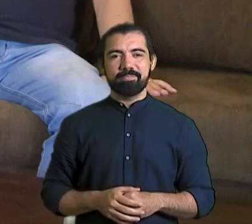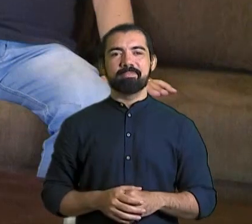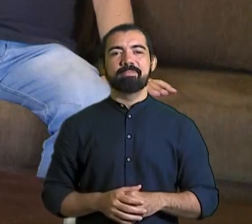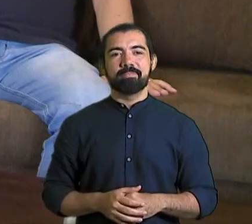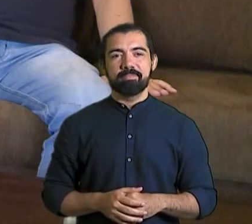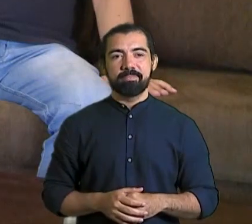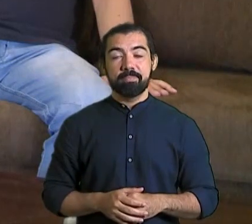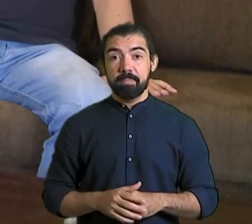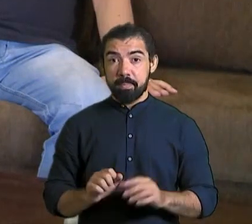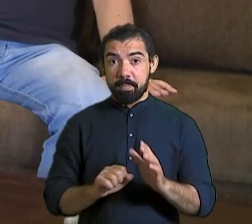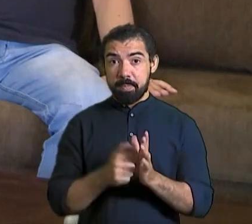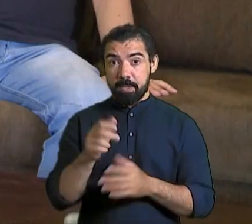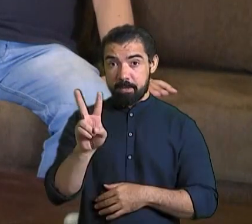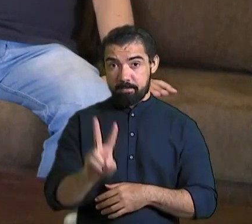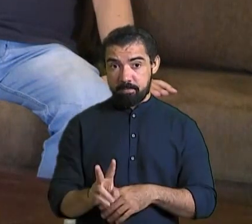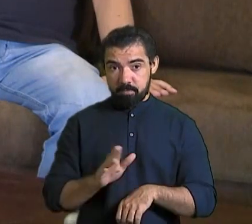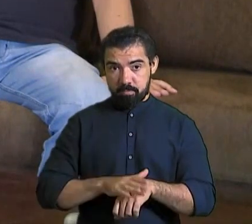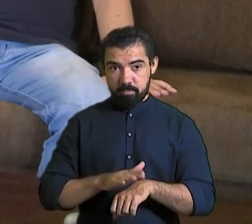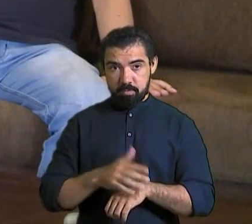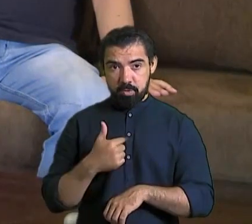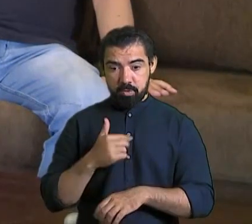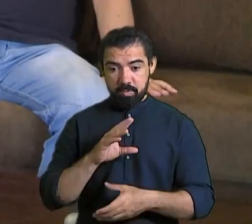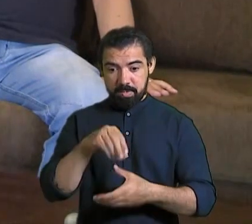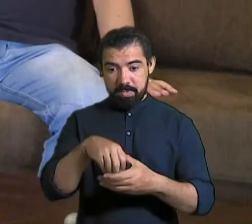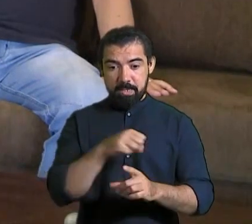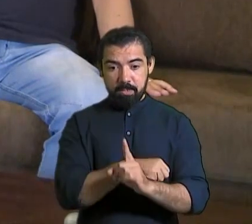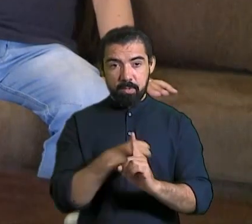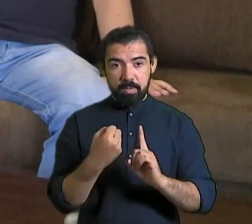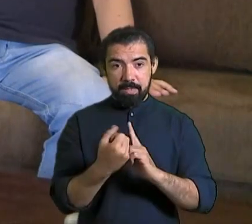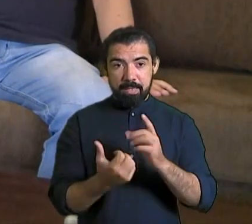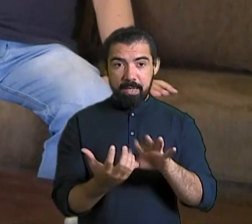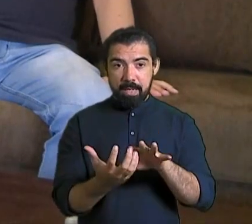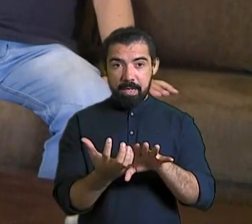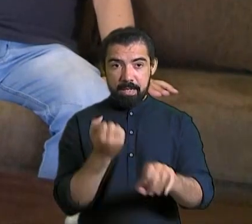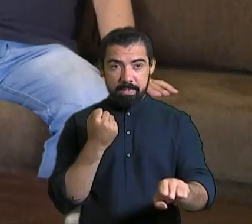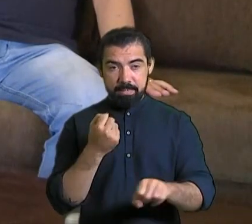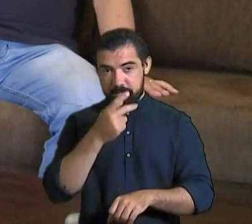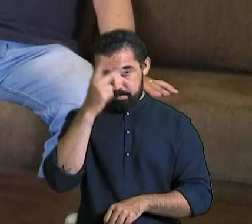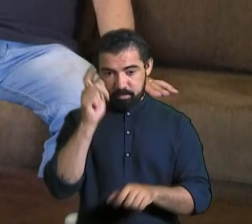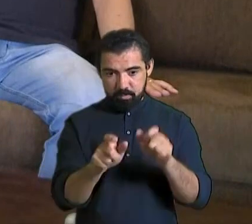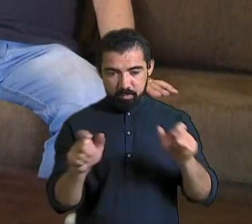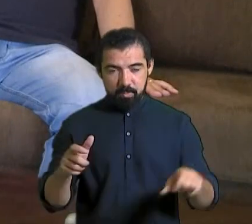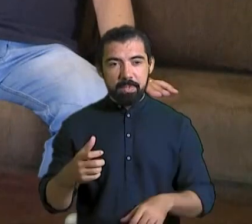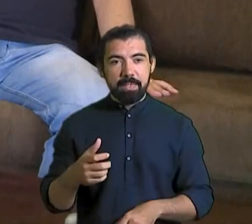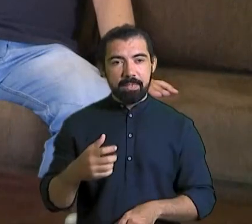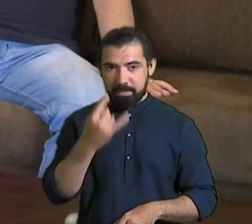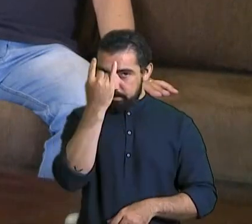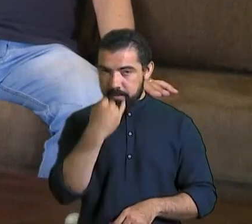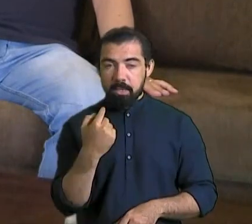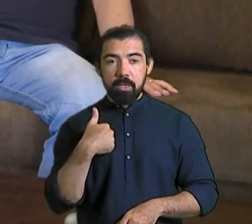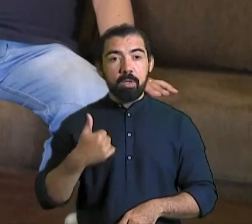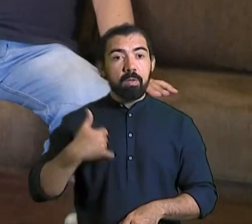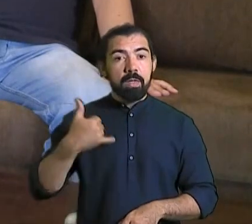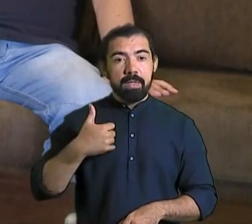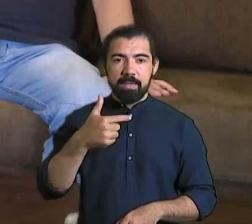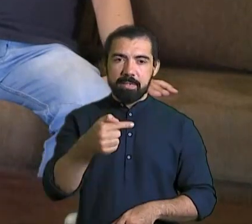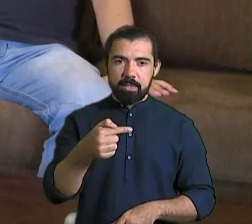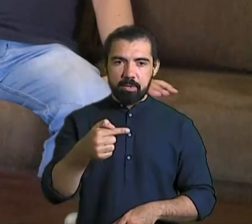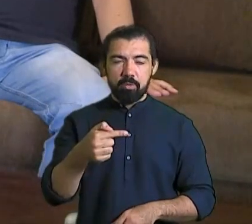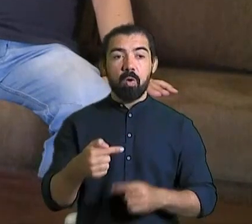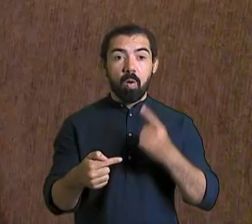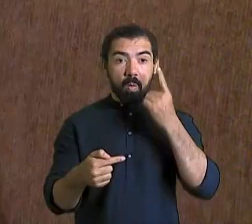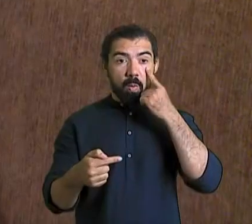A primeira vez que eu estive na Sociedade de Assistência aos Cegos, eu tinha 7 anos de idade. Ainda tinha visão do olho